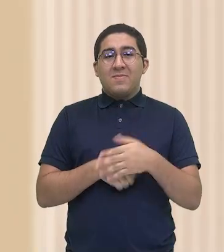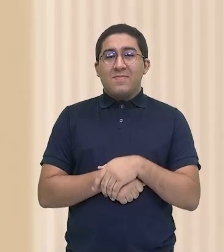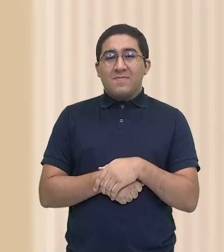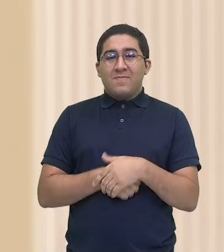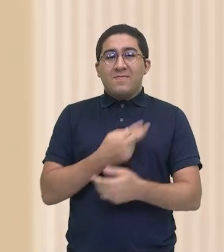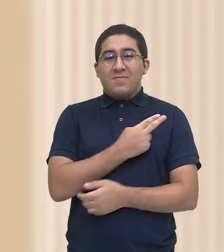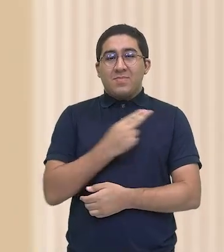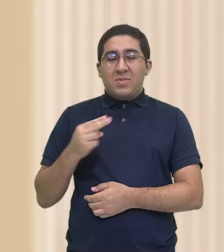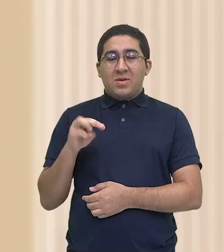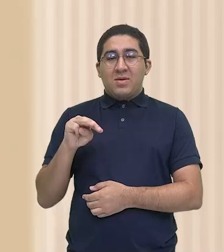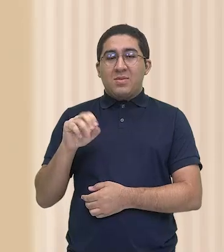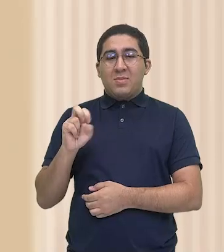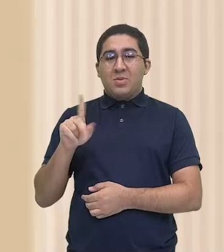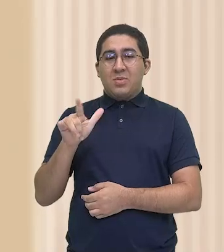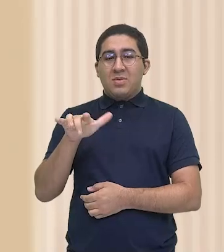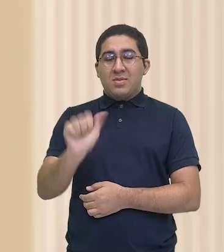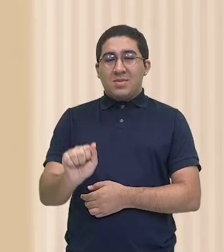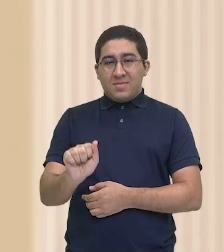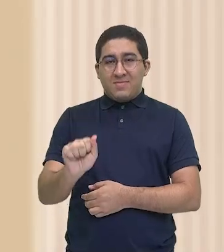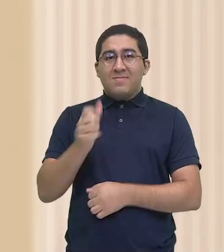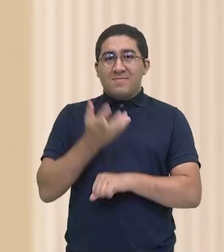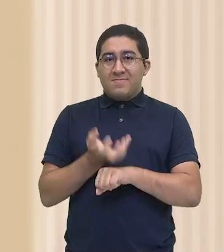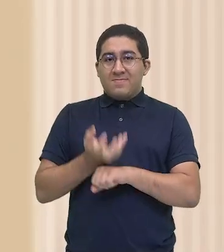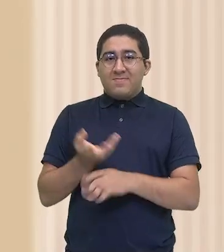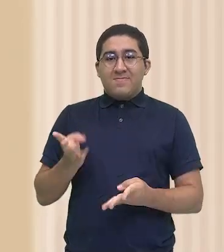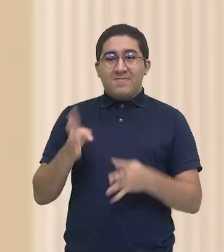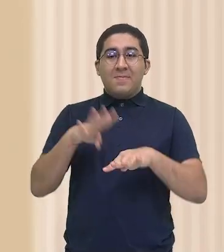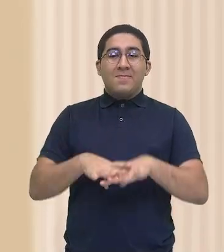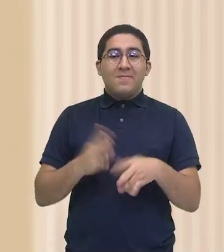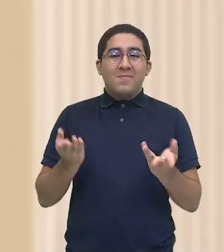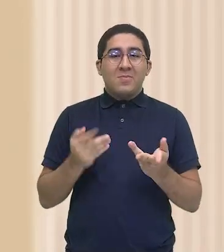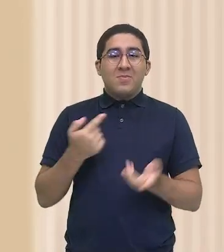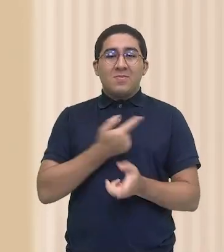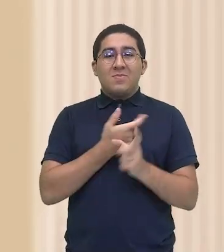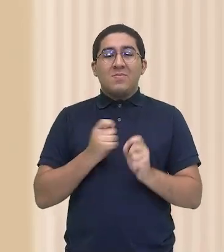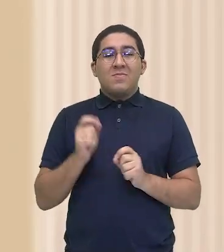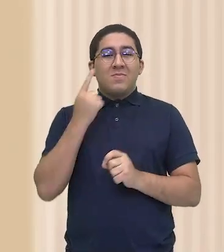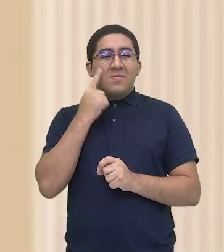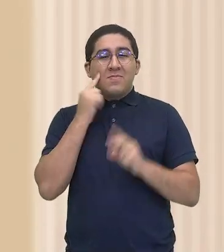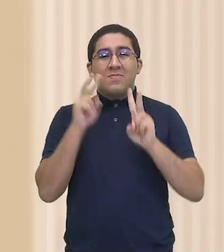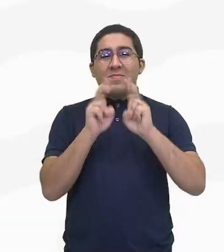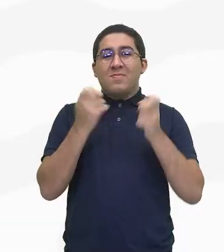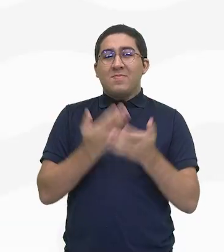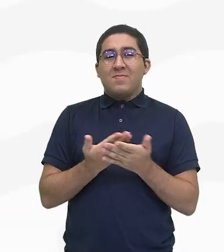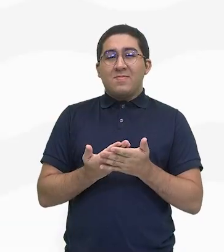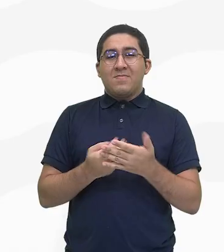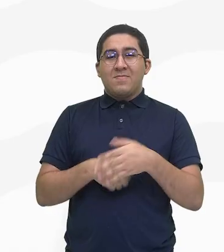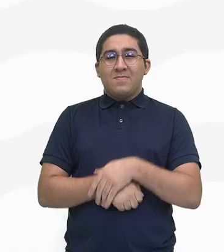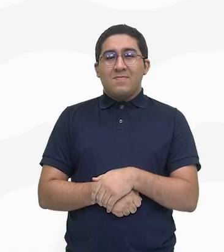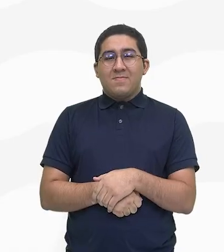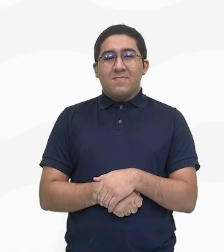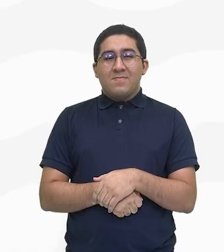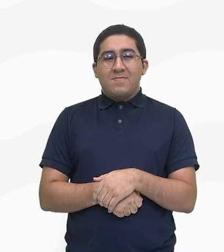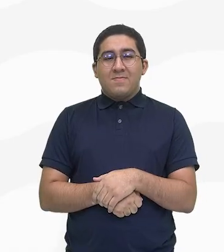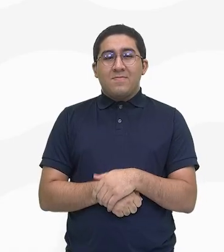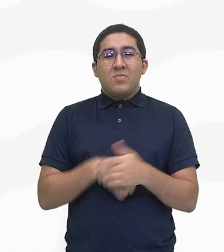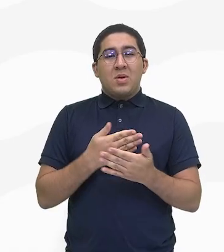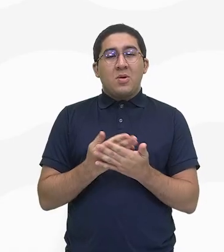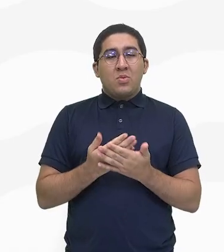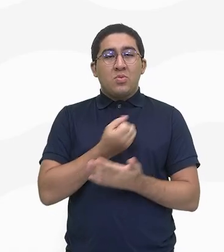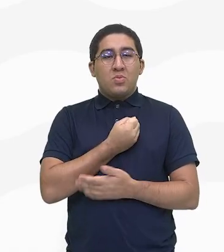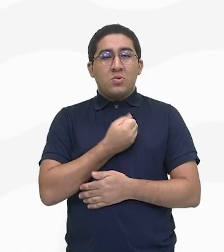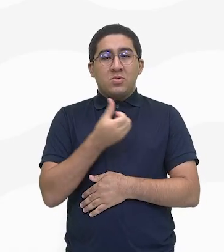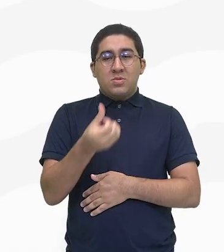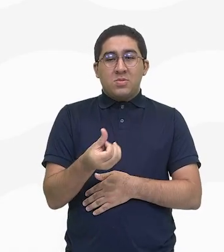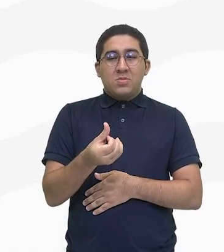sou a professora Manuela Franco, de matemática, e agora nós vamos ver o tema da nossa aula. A nossa aula é de número 6,